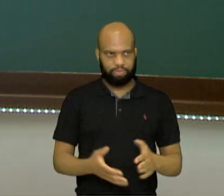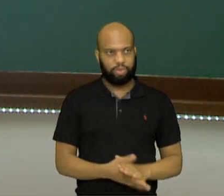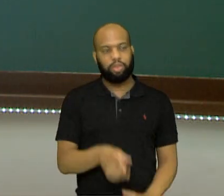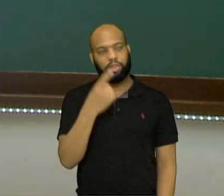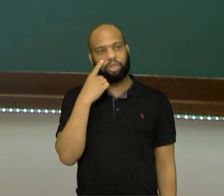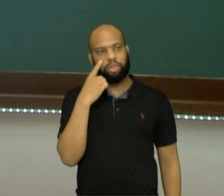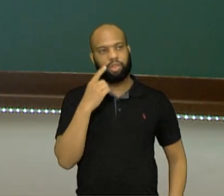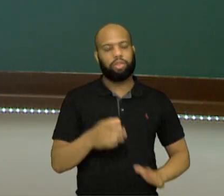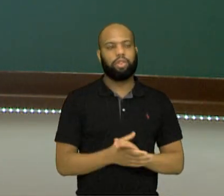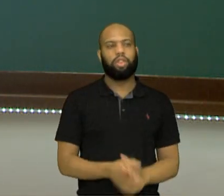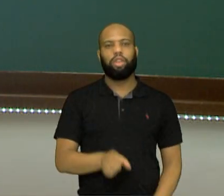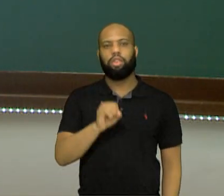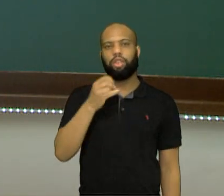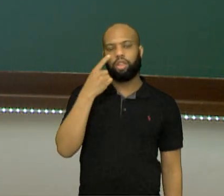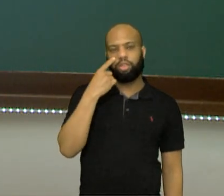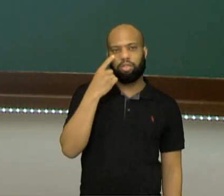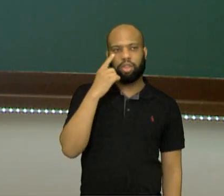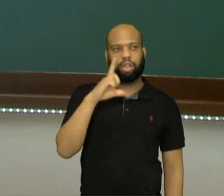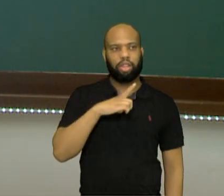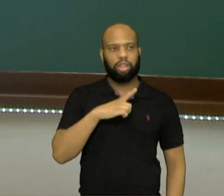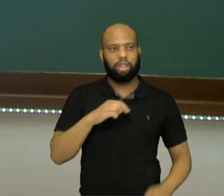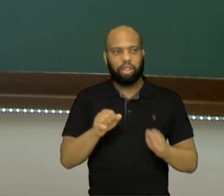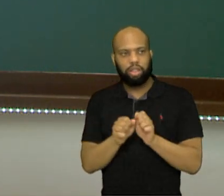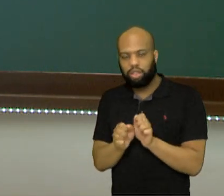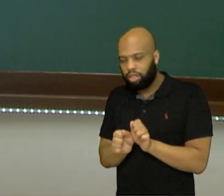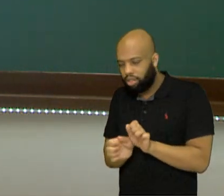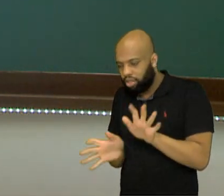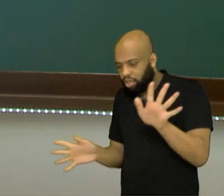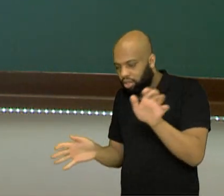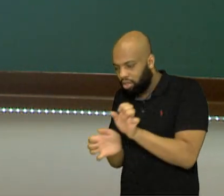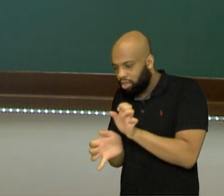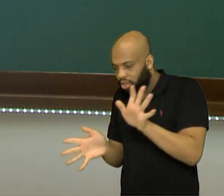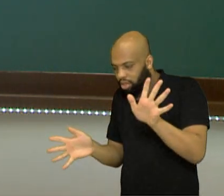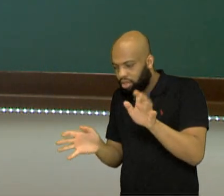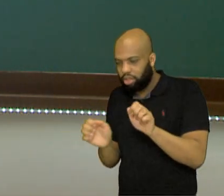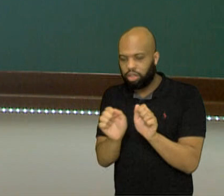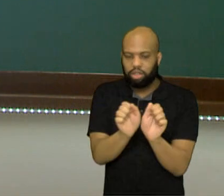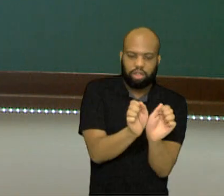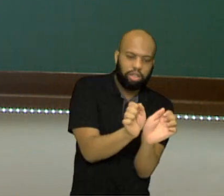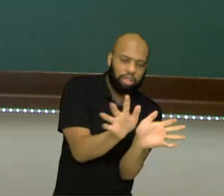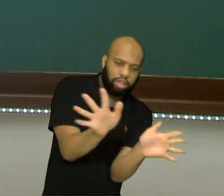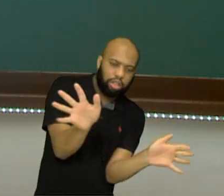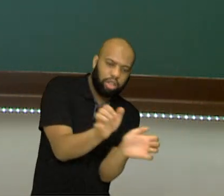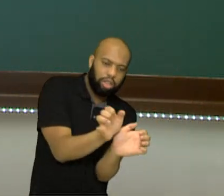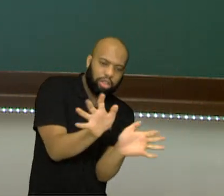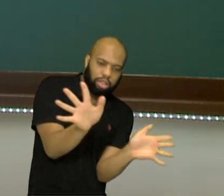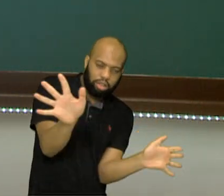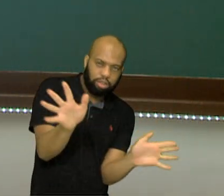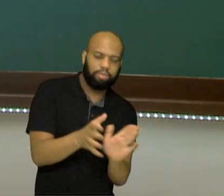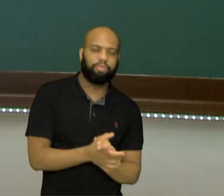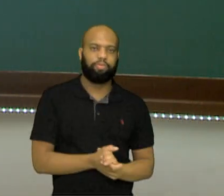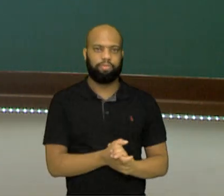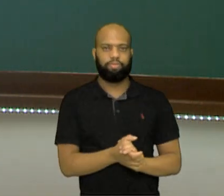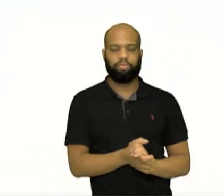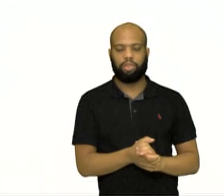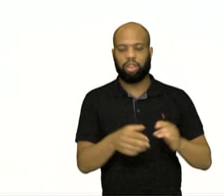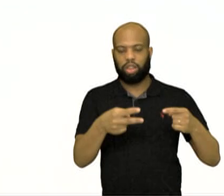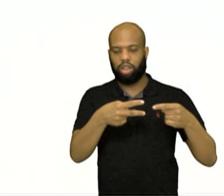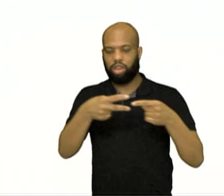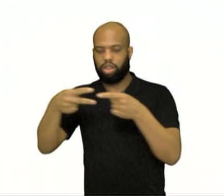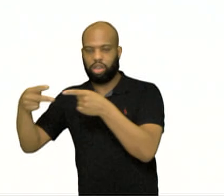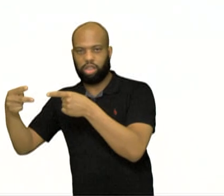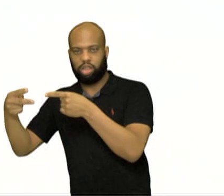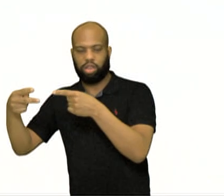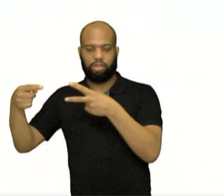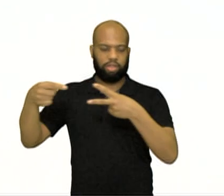aqui. Se você olhar as linhas de campo, são para fora. Elas cortam a superfície com potencial apontando para fora, são